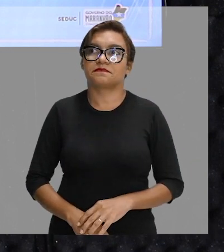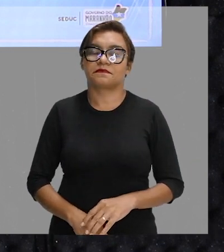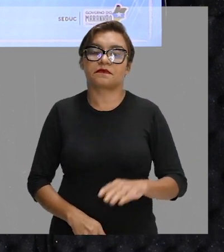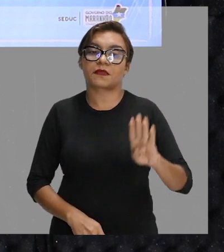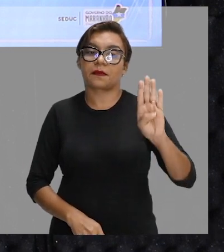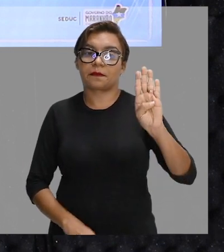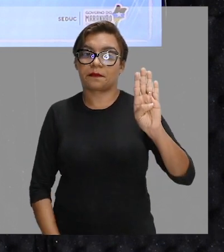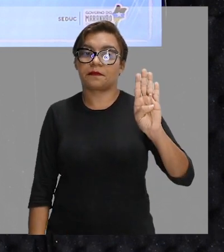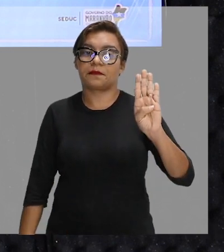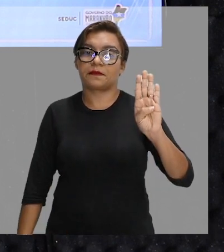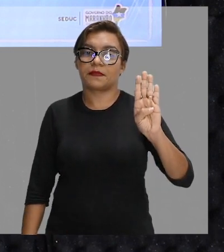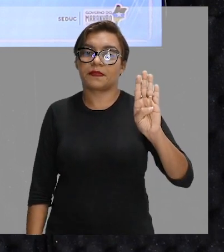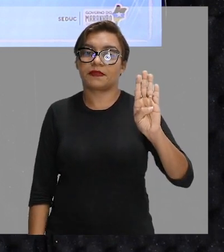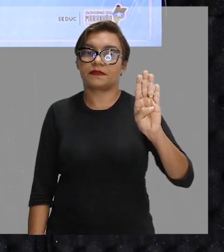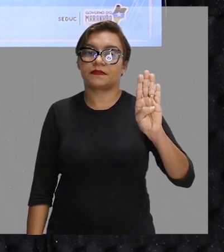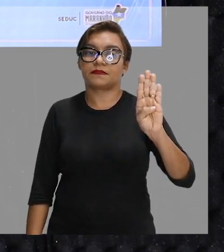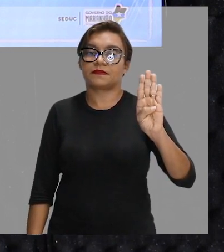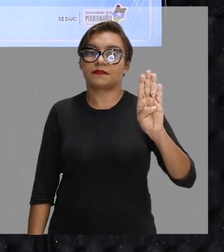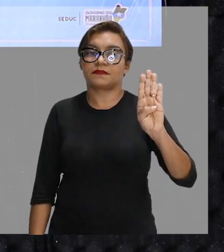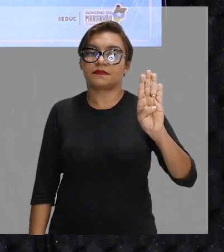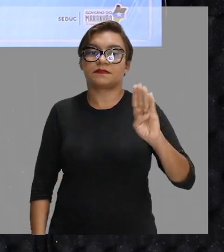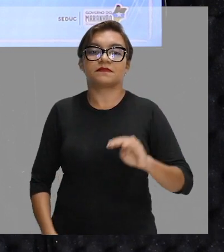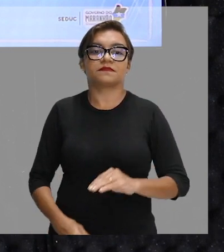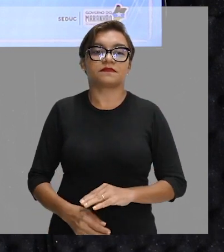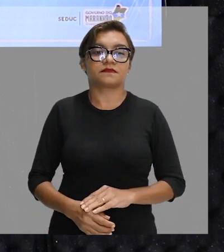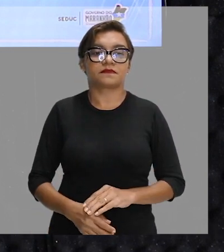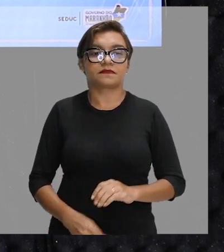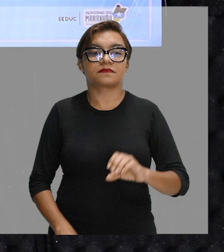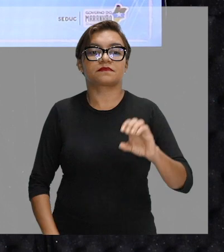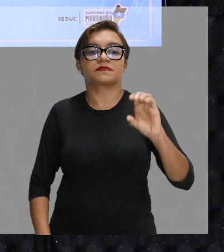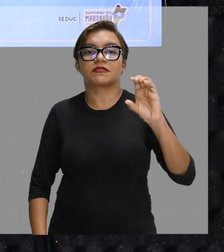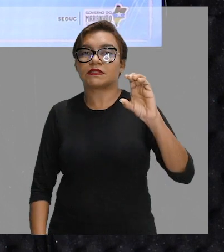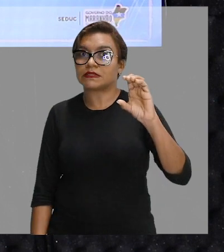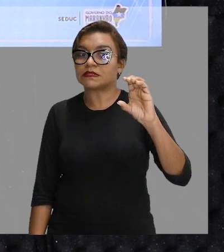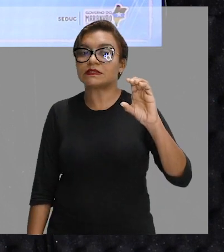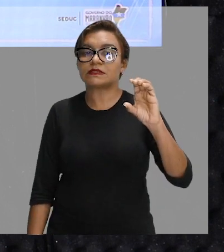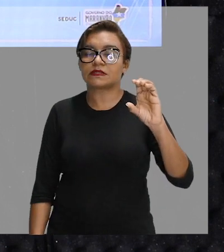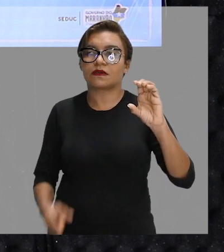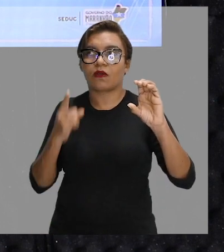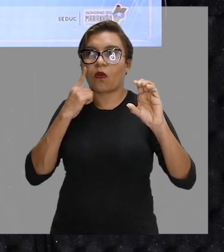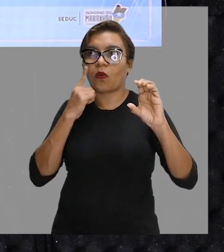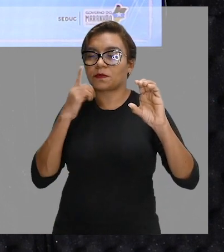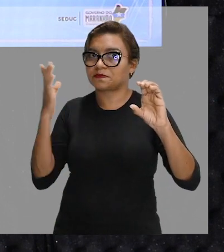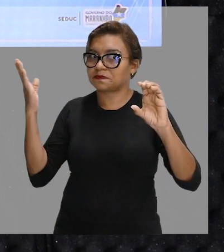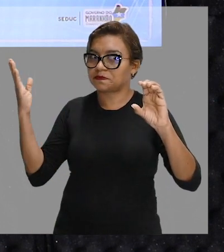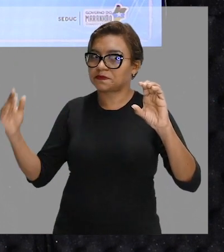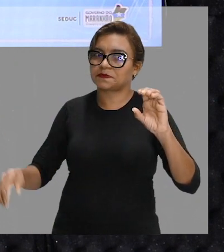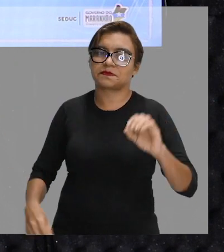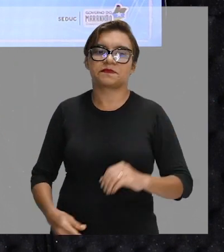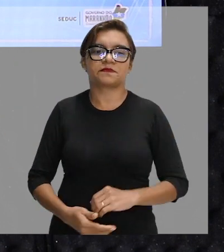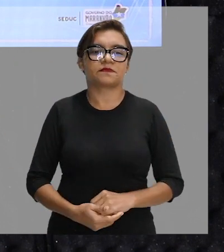Cloreto de sódio, 0,01 mol de partículas. NaNO3, 0,02.